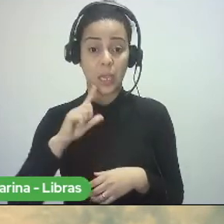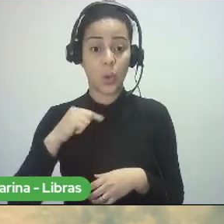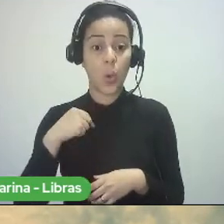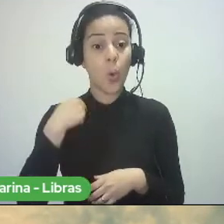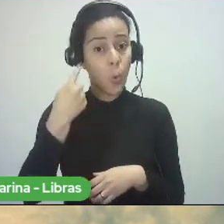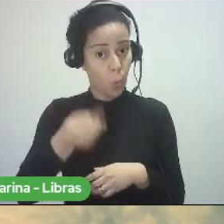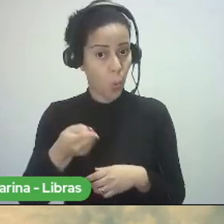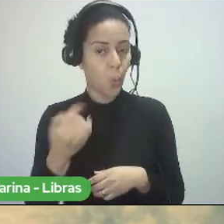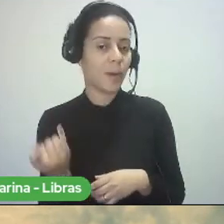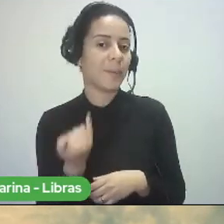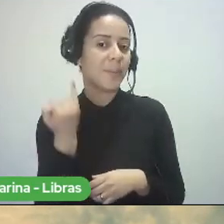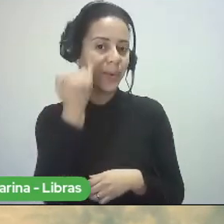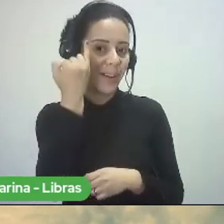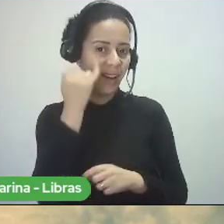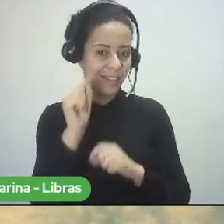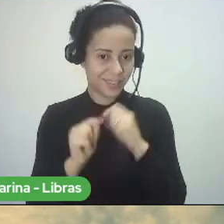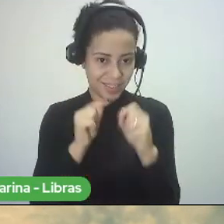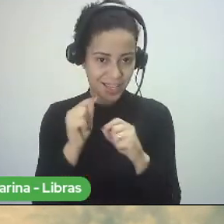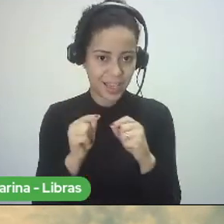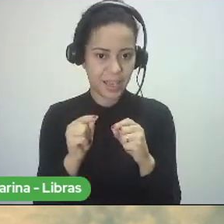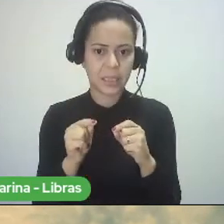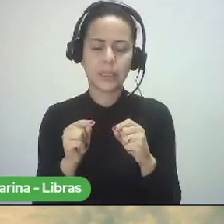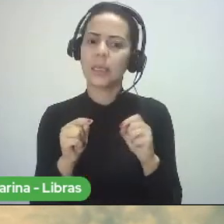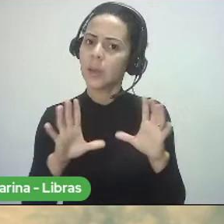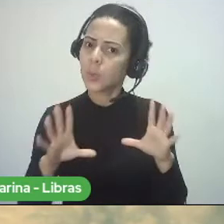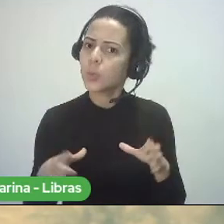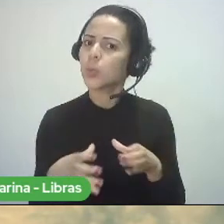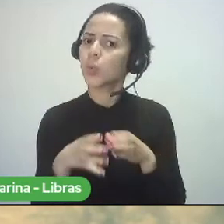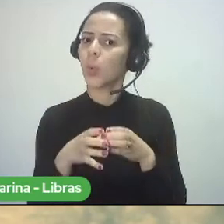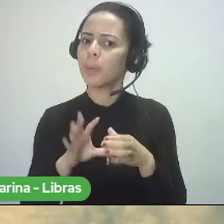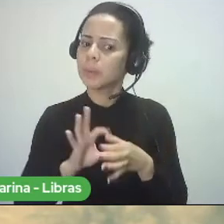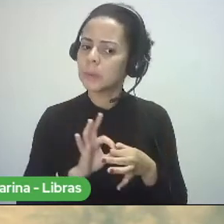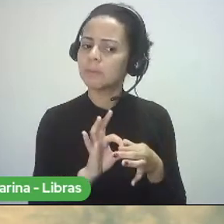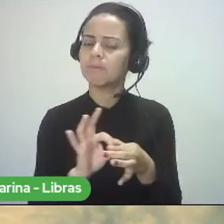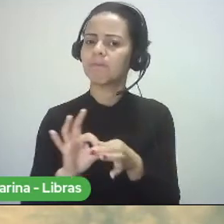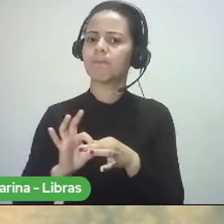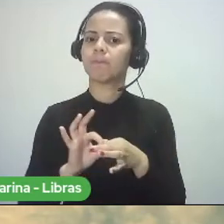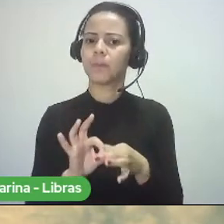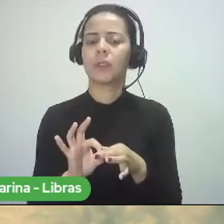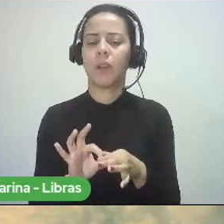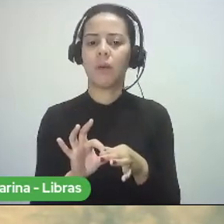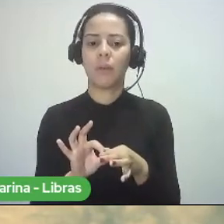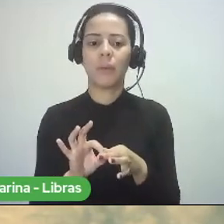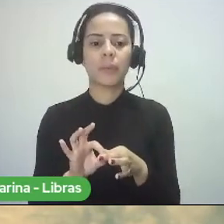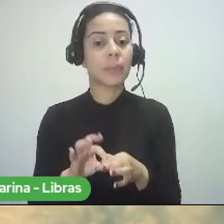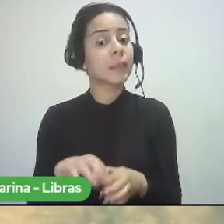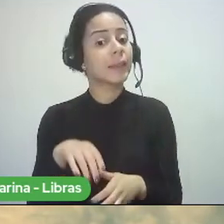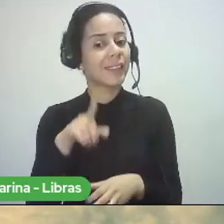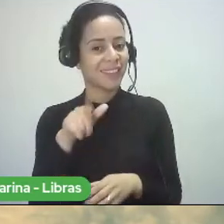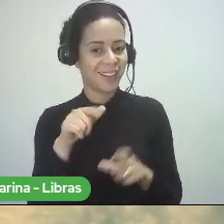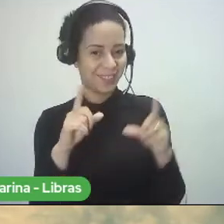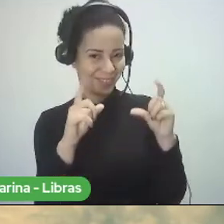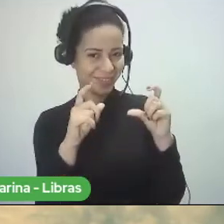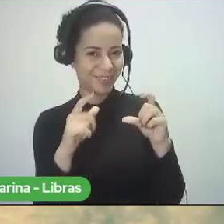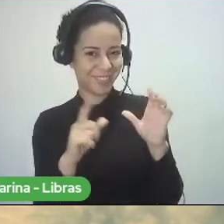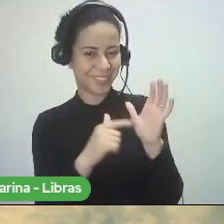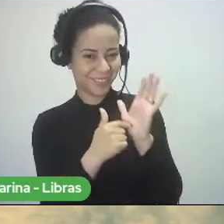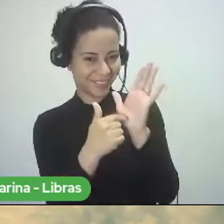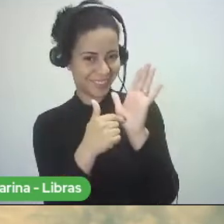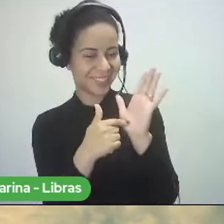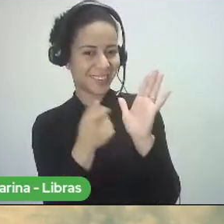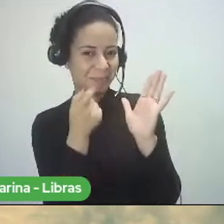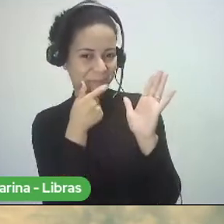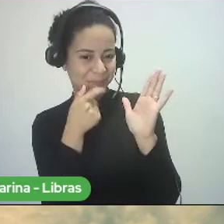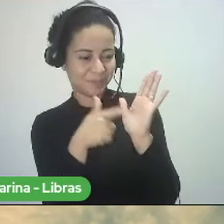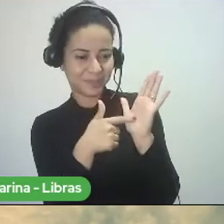que é o engajamento. Eu acho que esse GIF, assim, representa muito bem, né, o suricato ali que